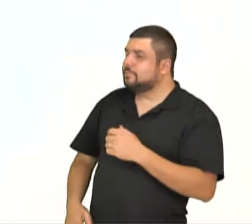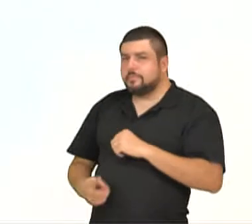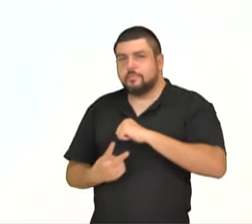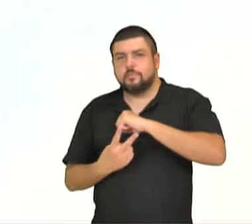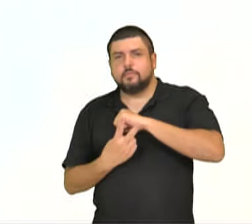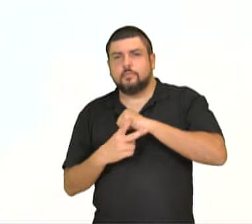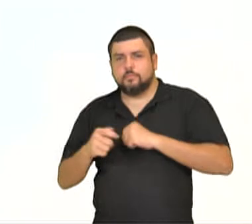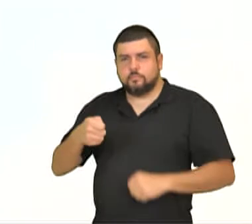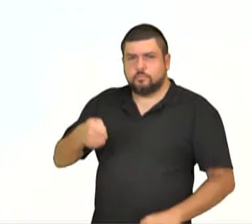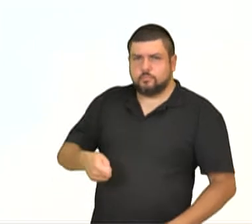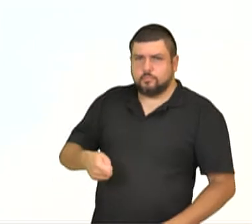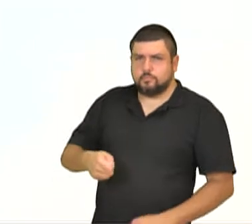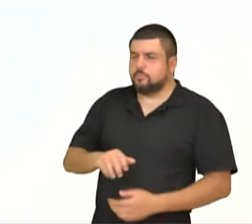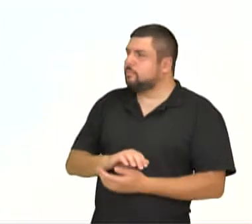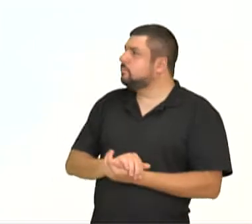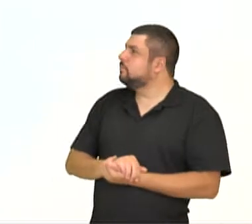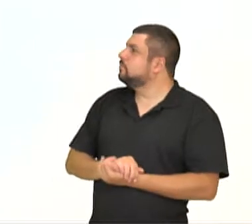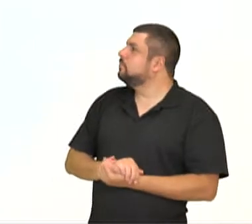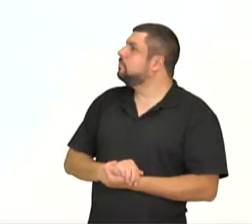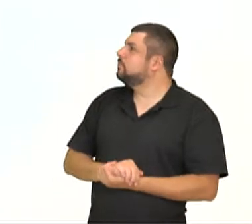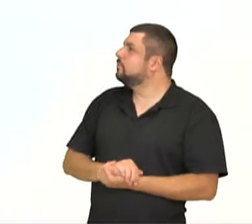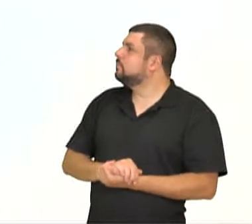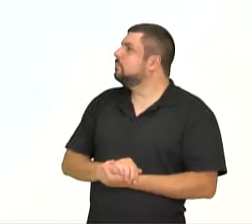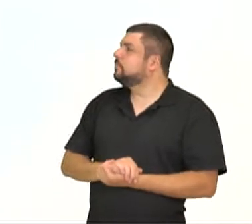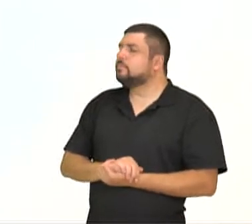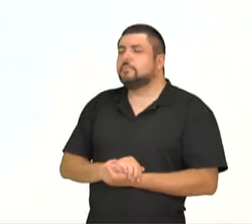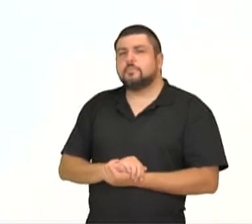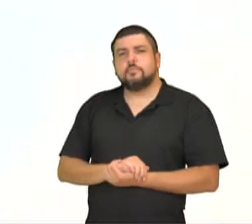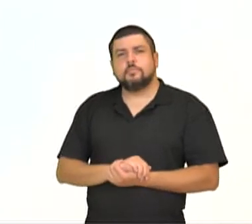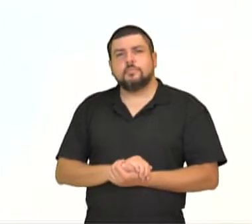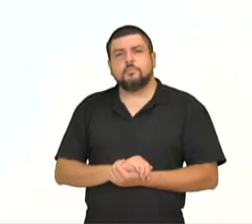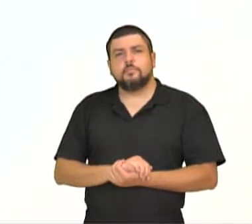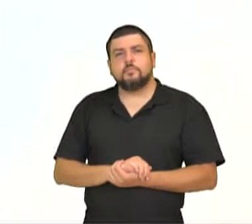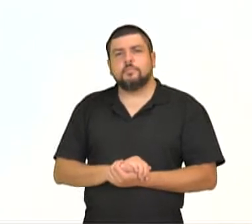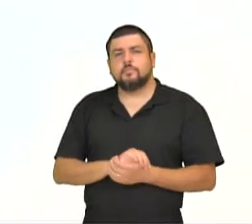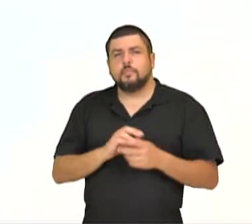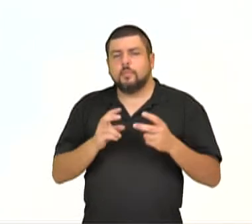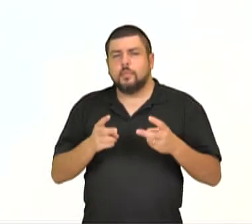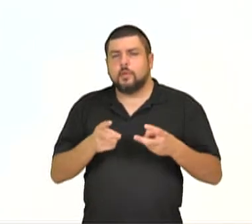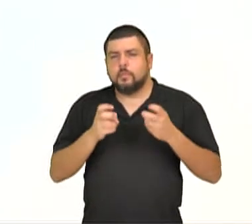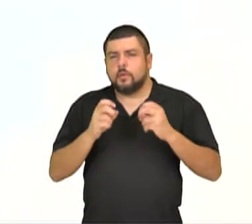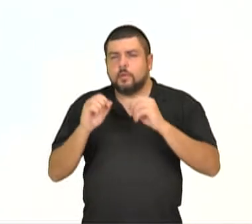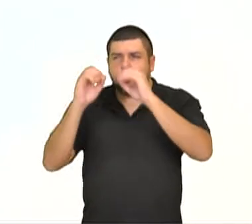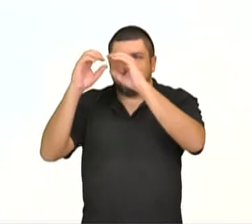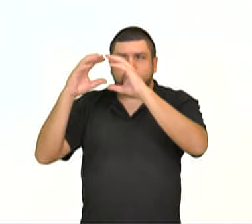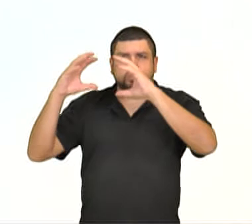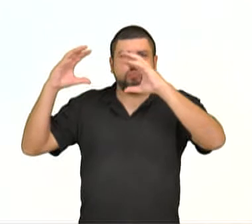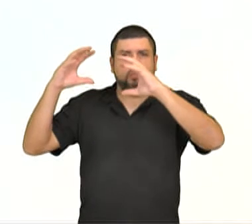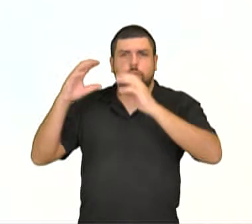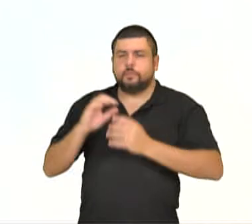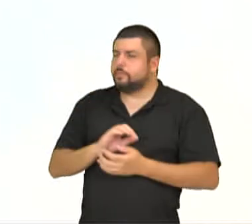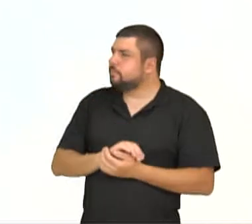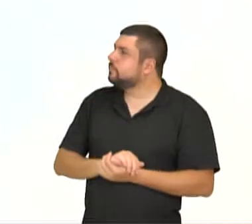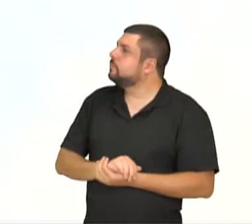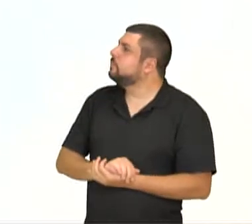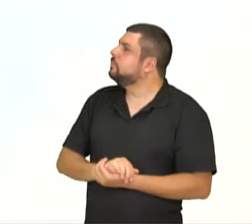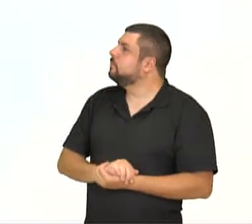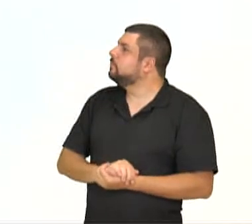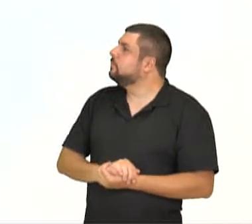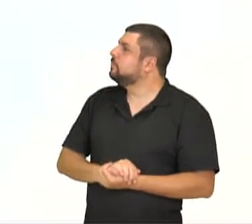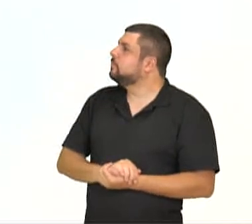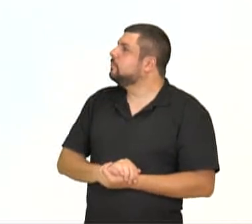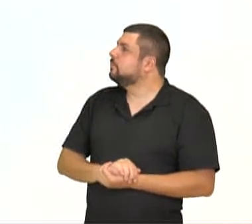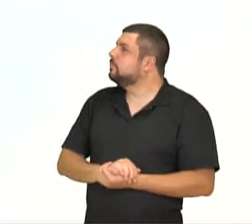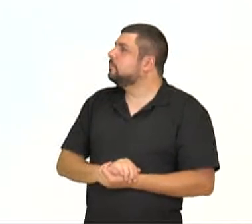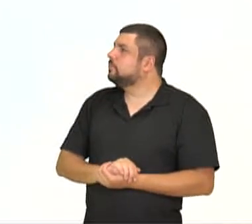Vacúnate contra a gripe. Ó, mirem, é aqui na nuvem. Tu, vacúnate contra a gripe. Eu